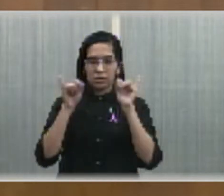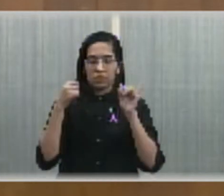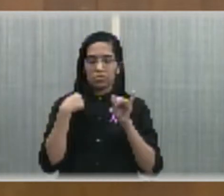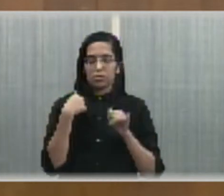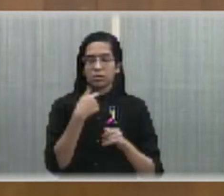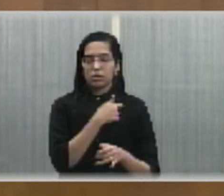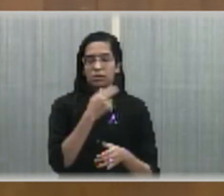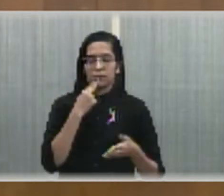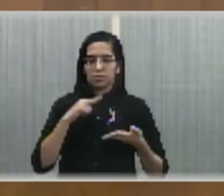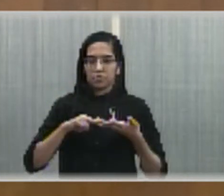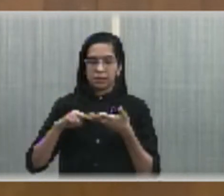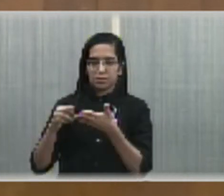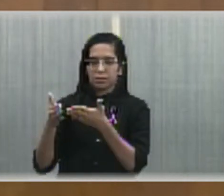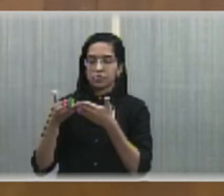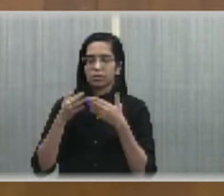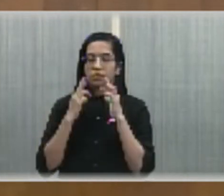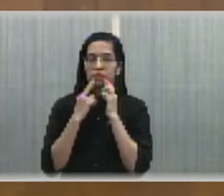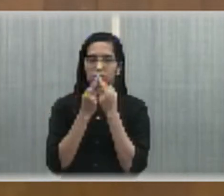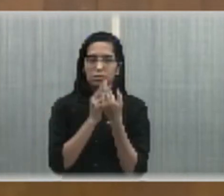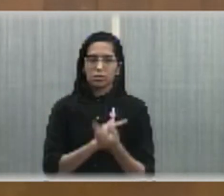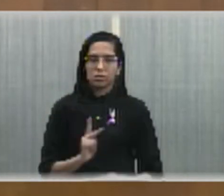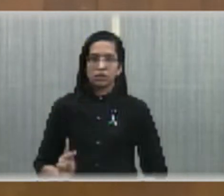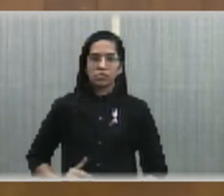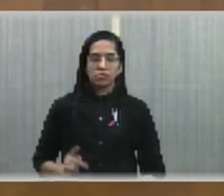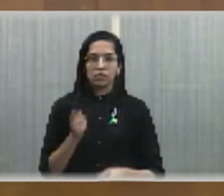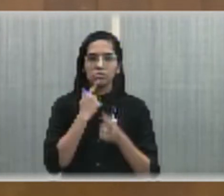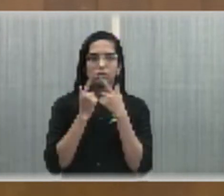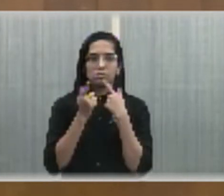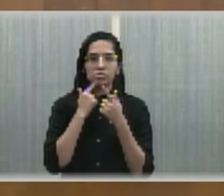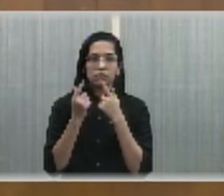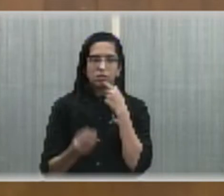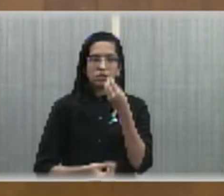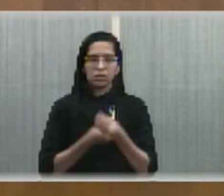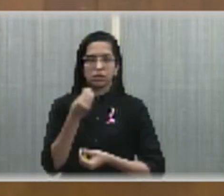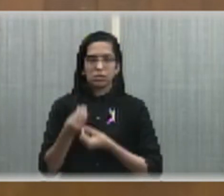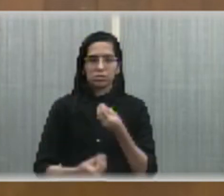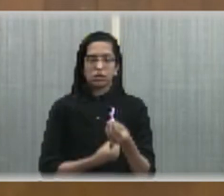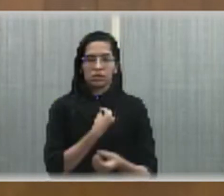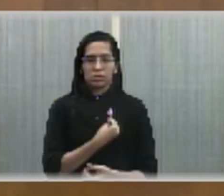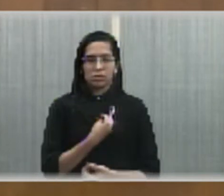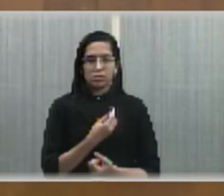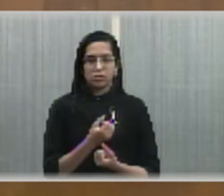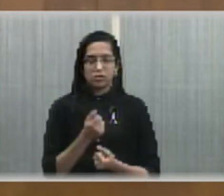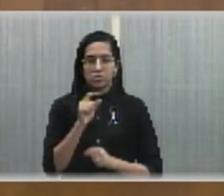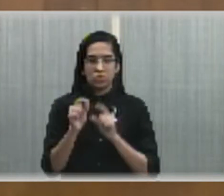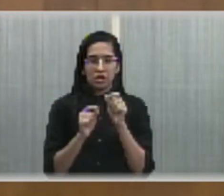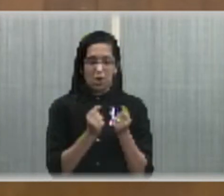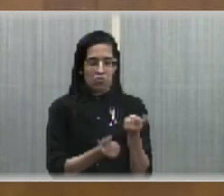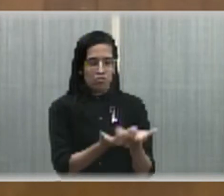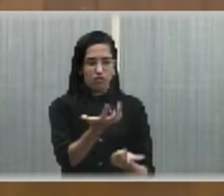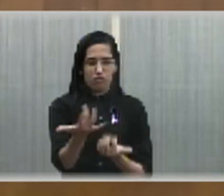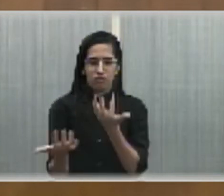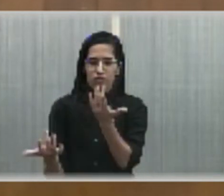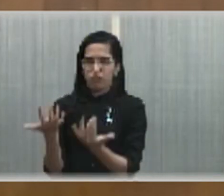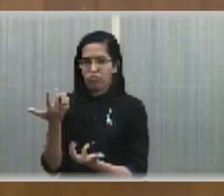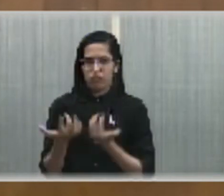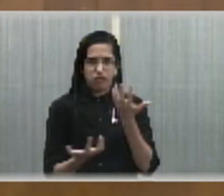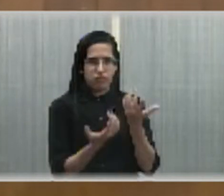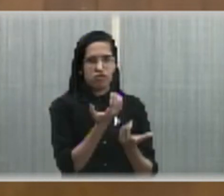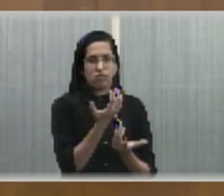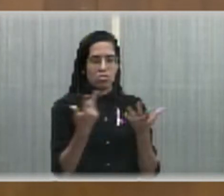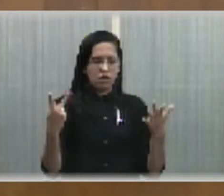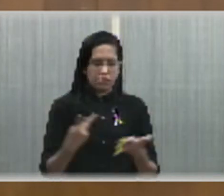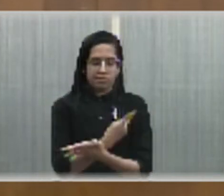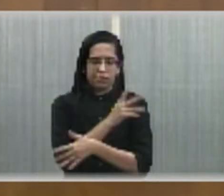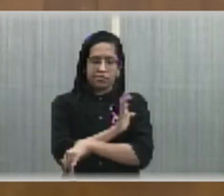de audiência pública para discutir a situação de queimadas no estado do Piauí. O ano passado